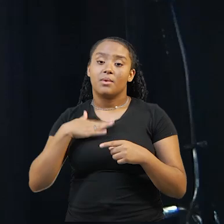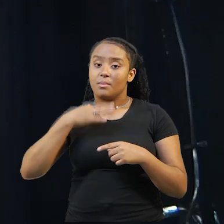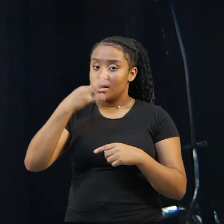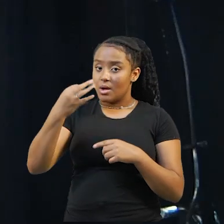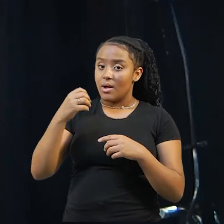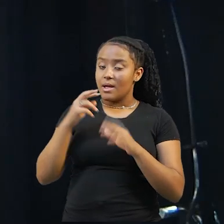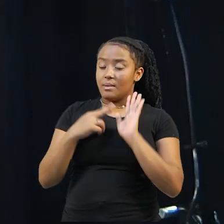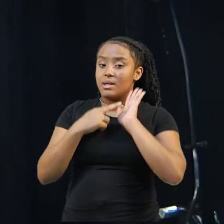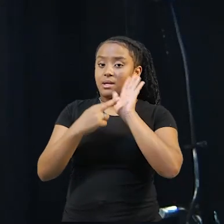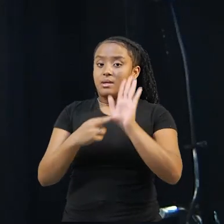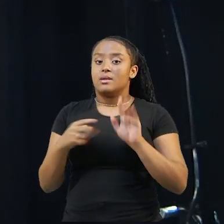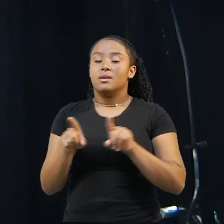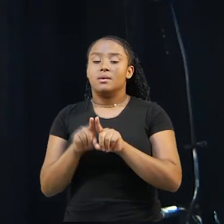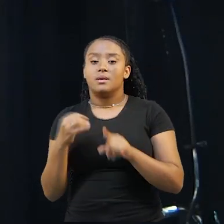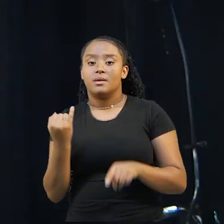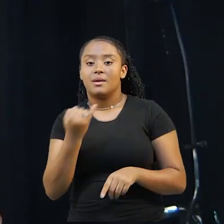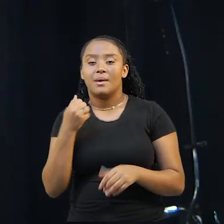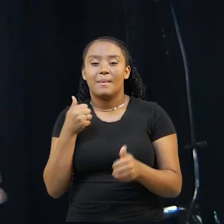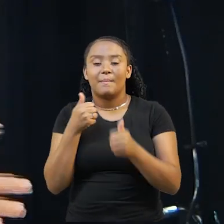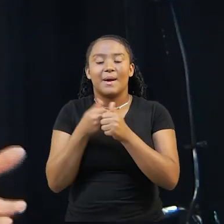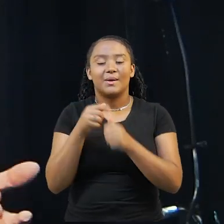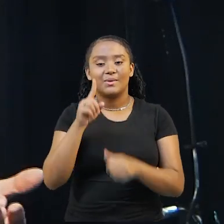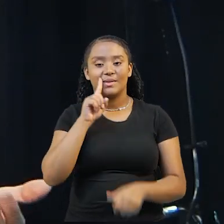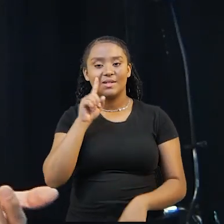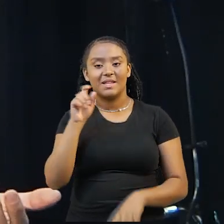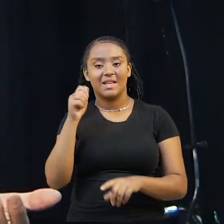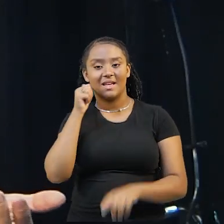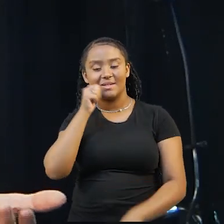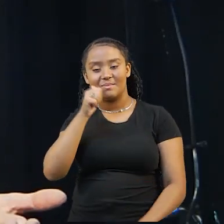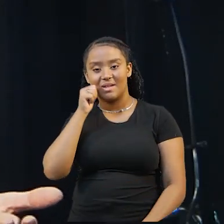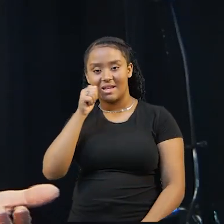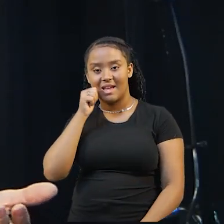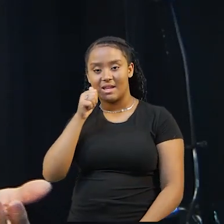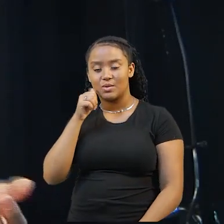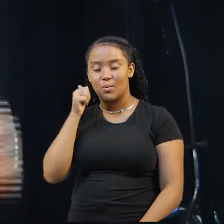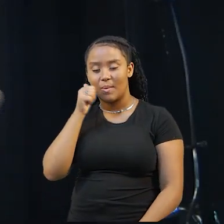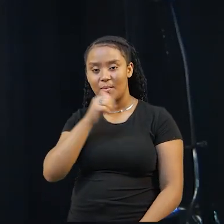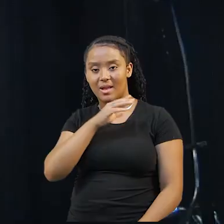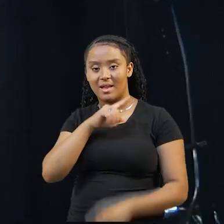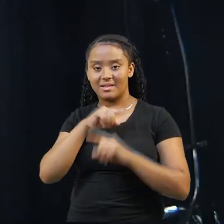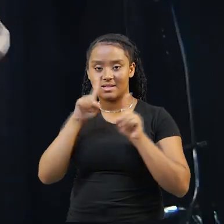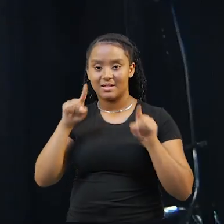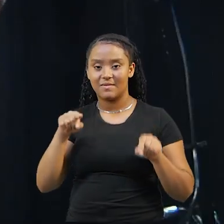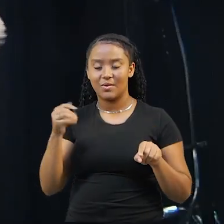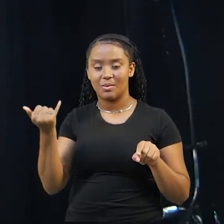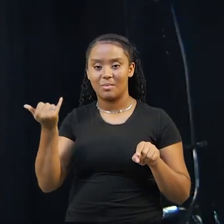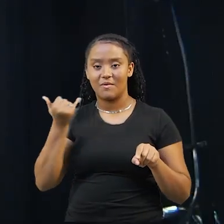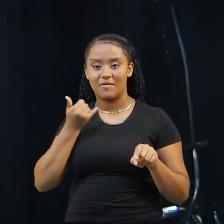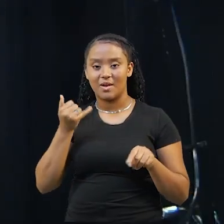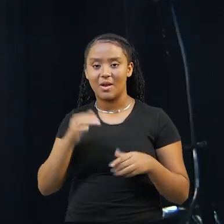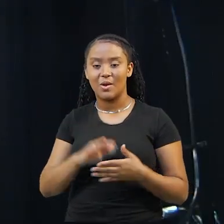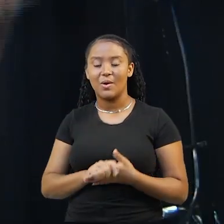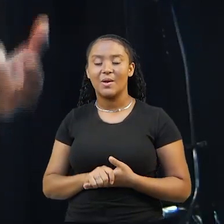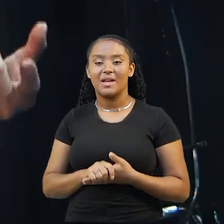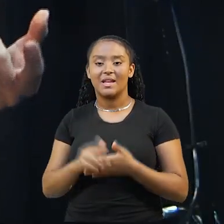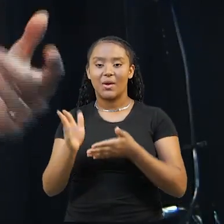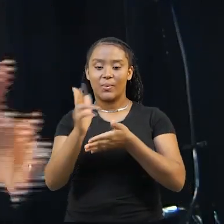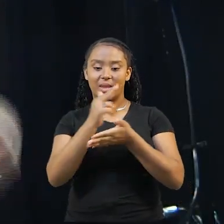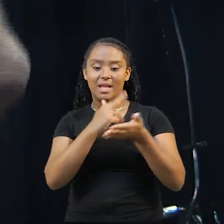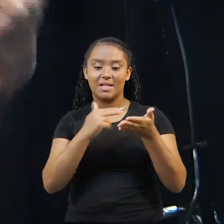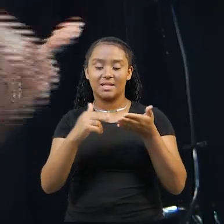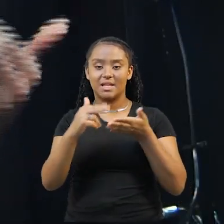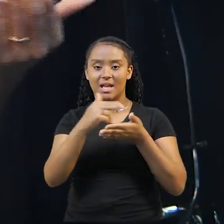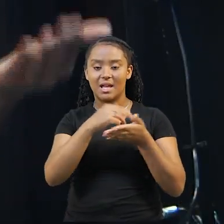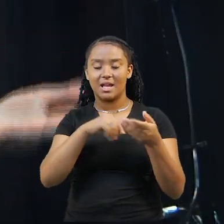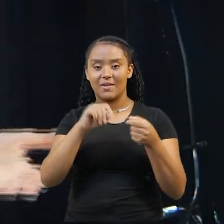representatividade é importante, né? Perto do Dia das Mulheres, eu recebi de uma servidora que a filha dela tinha feito um desenho meu e me indicado